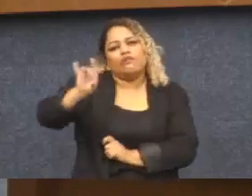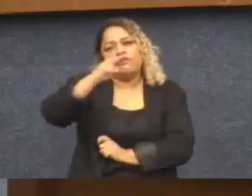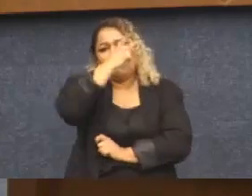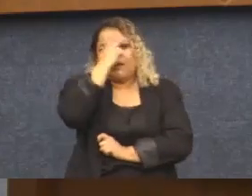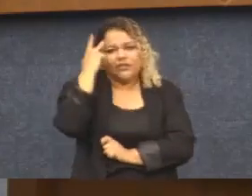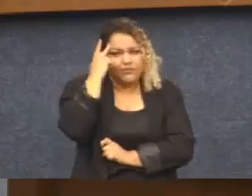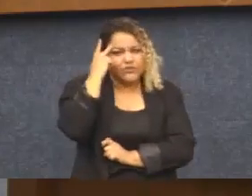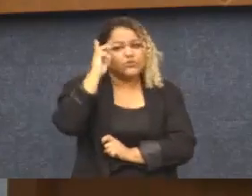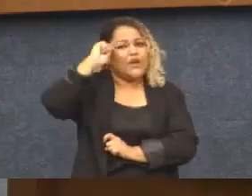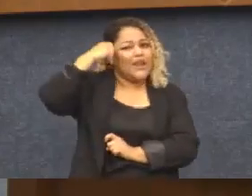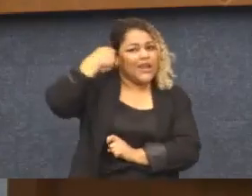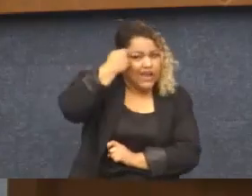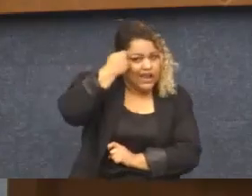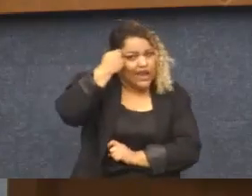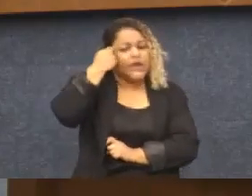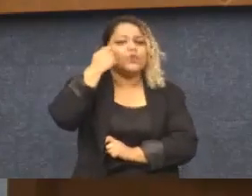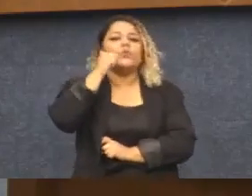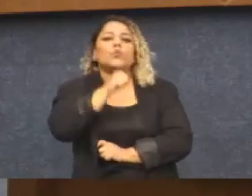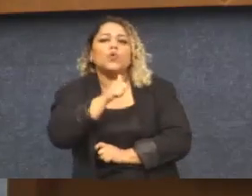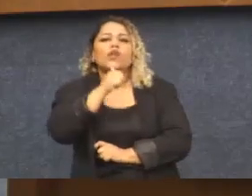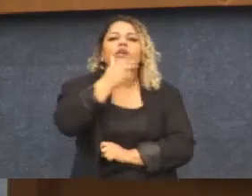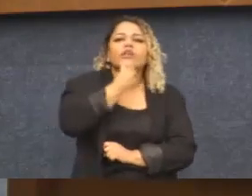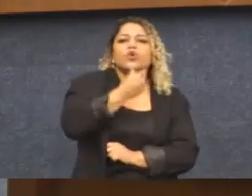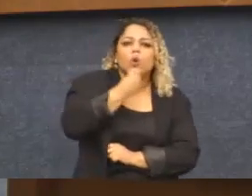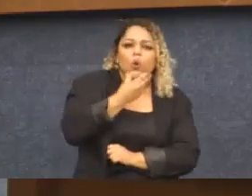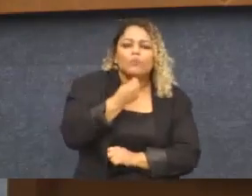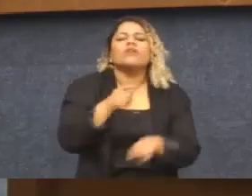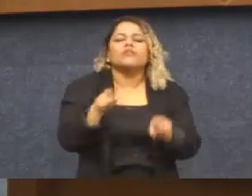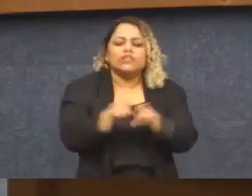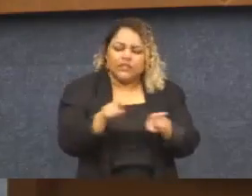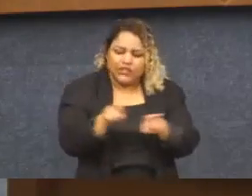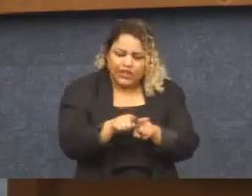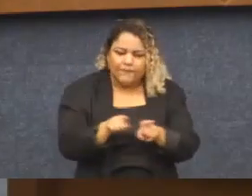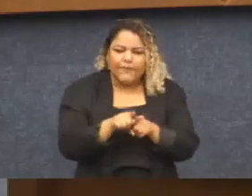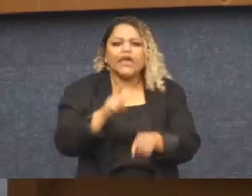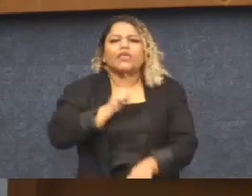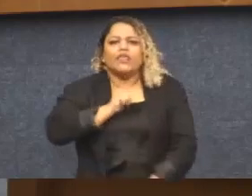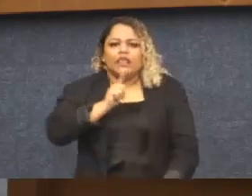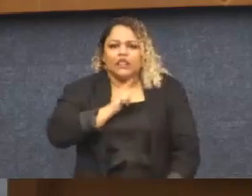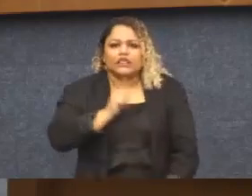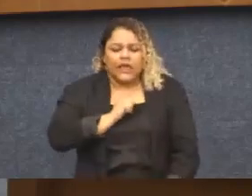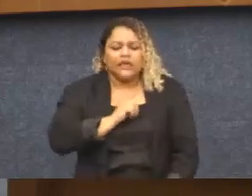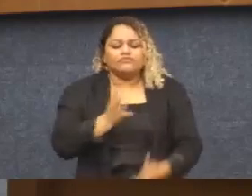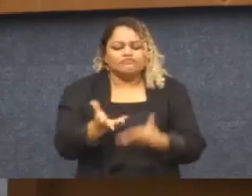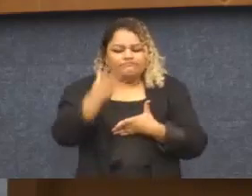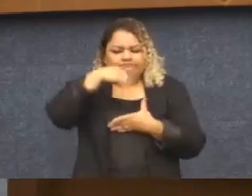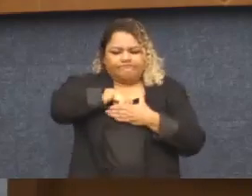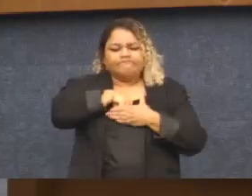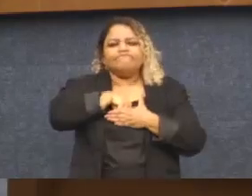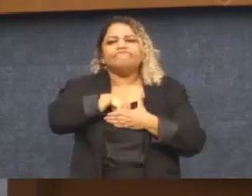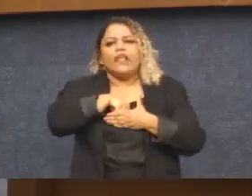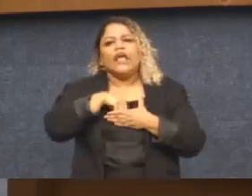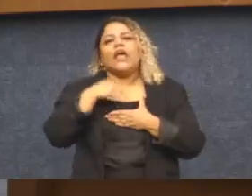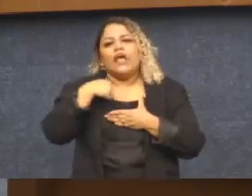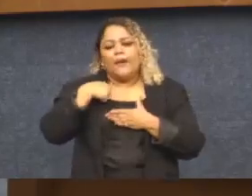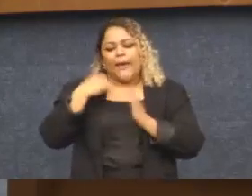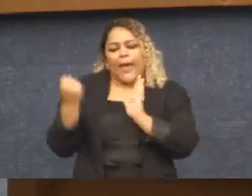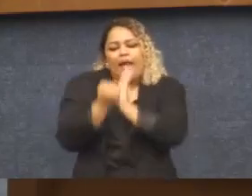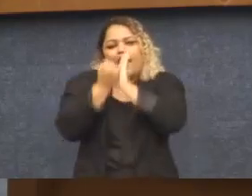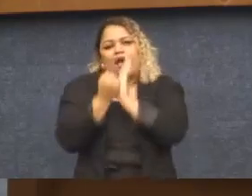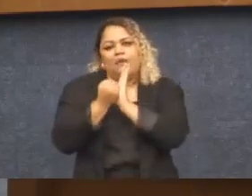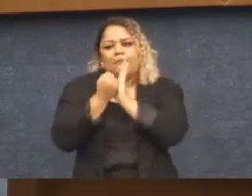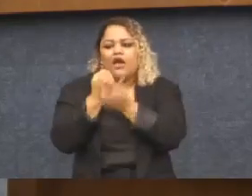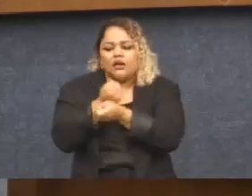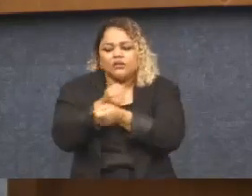cidadã, negro, negra, preto, preta, também carrega em si os anos de escravidão e de injustiça social